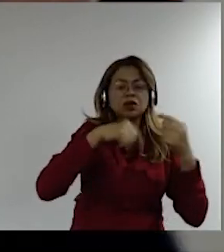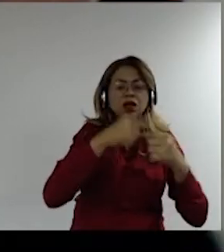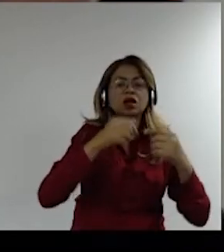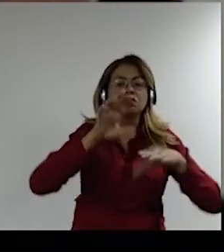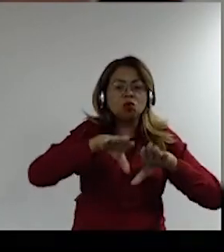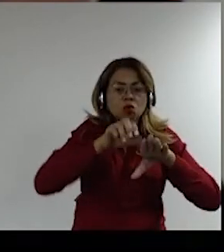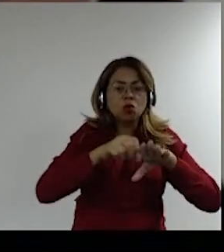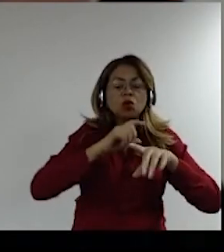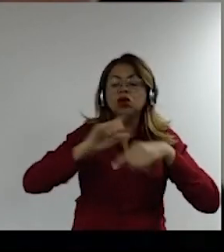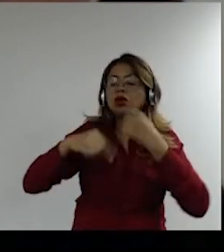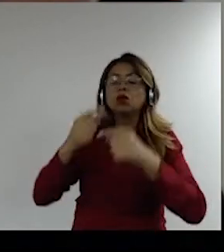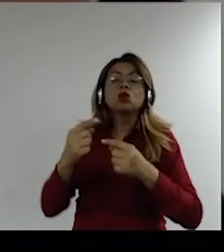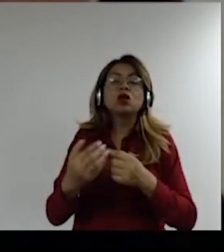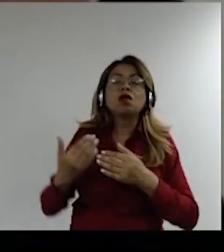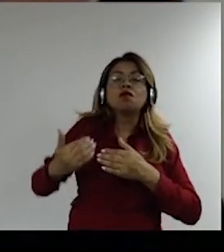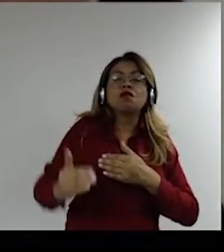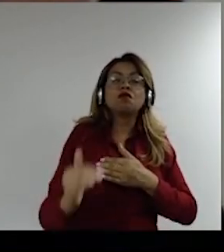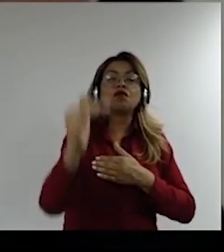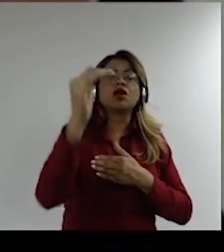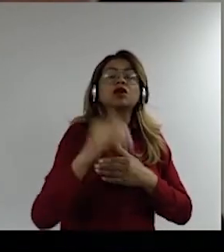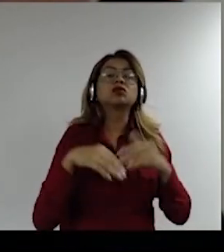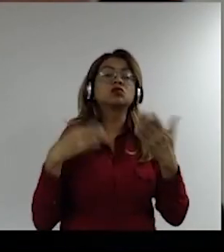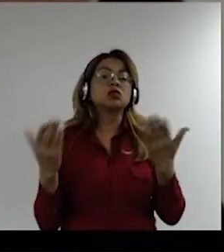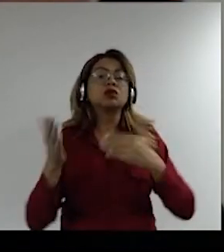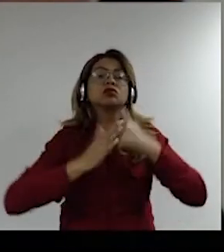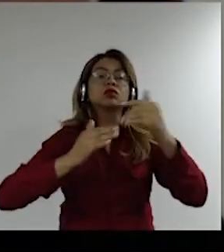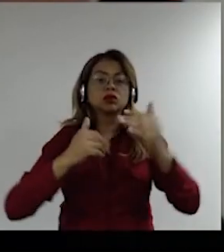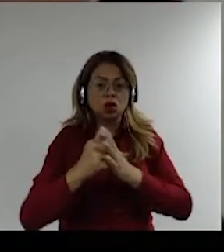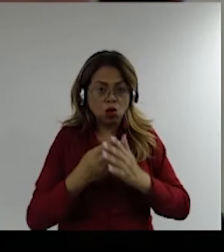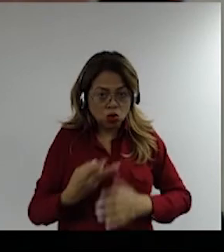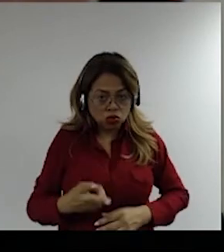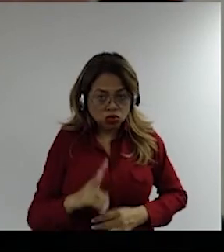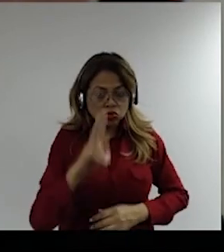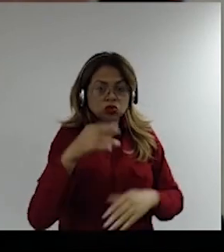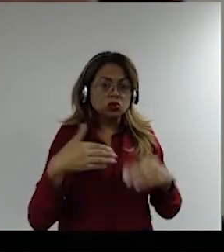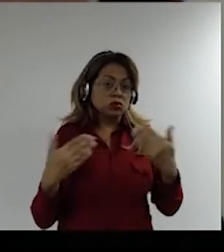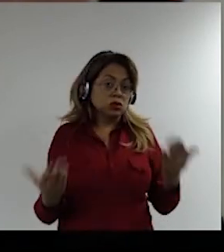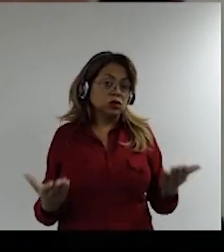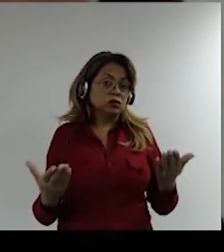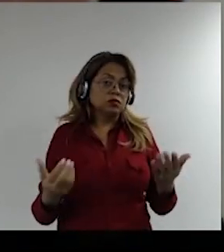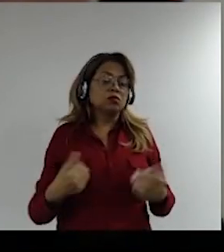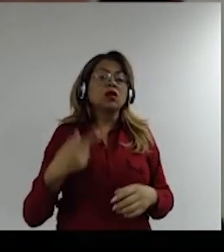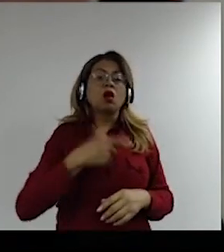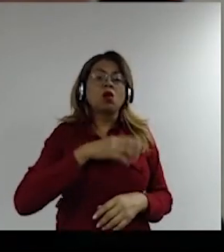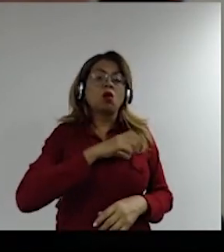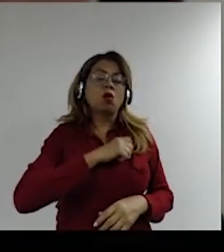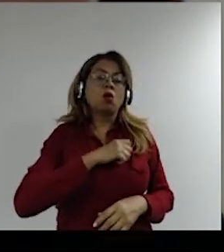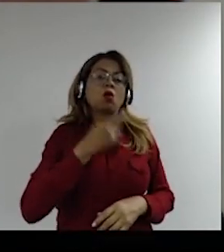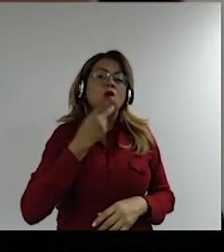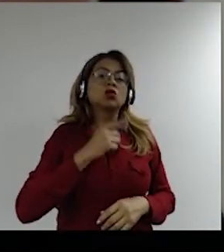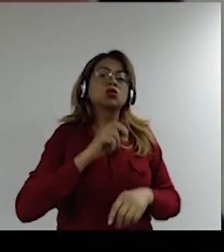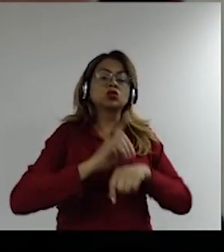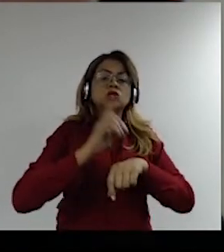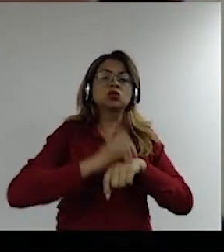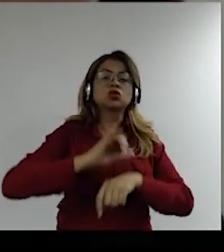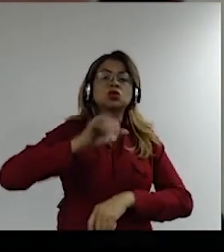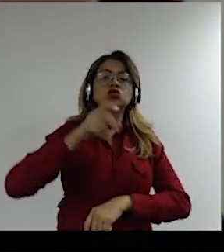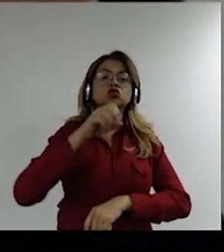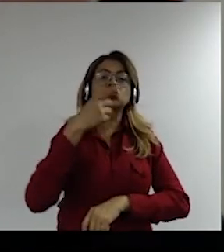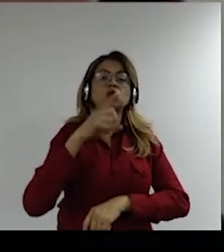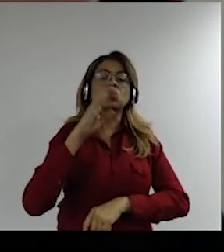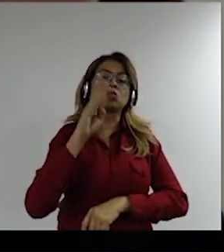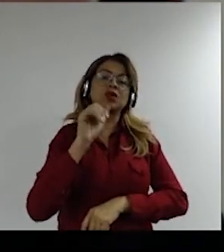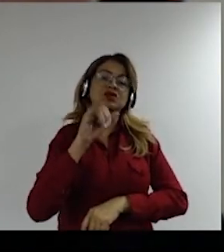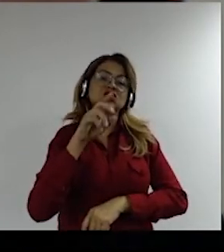isso não aconteceu. E aí eu gosto muito da expressão que o Dr. João Batista Oliveira utilizou, pensar